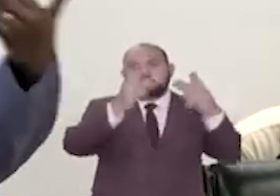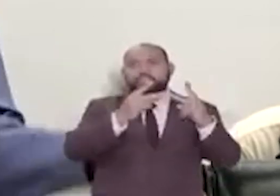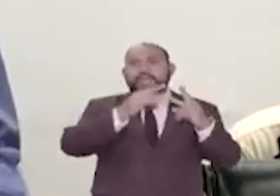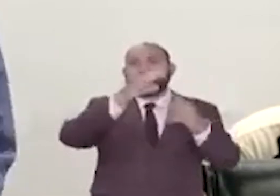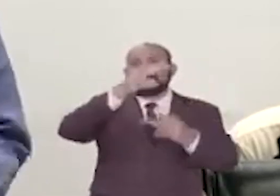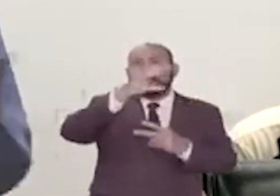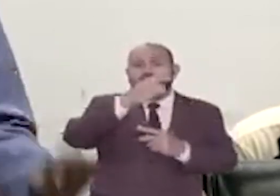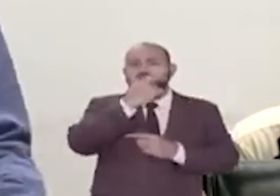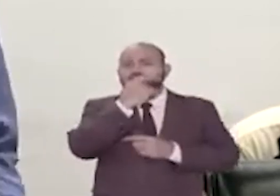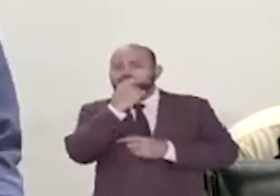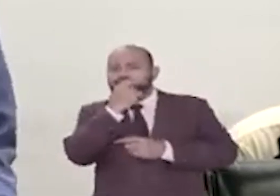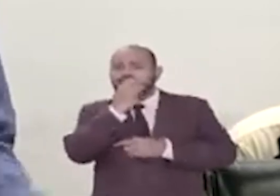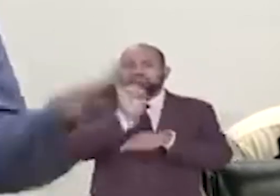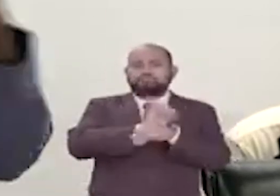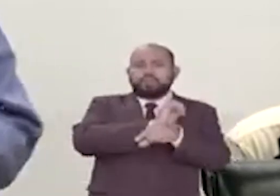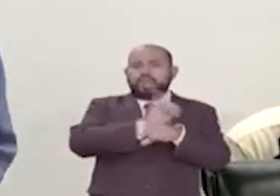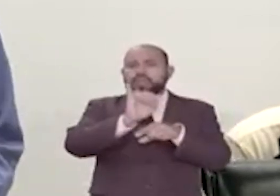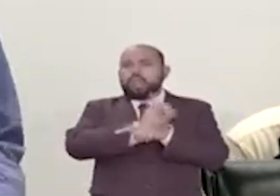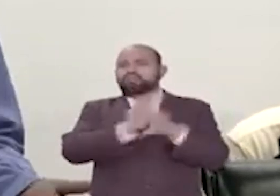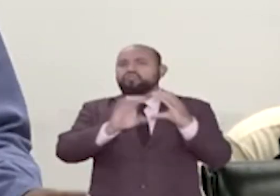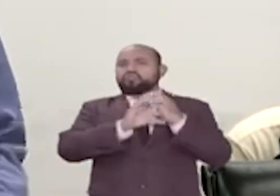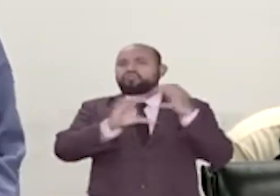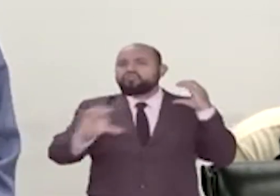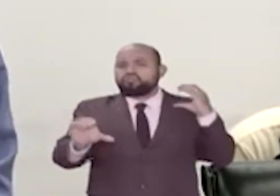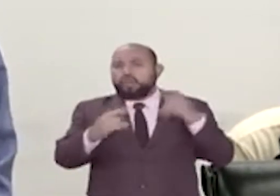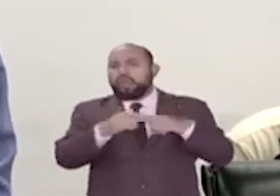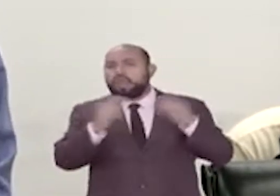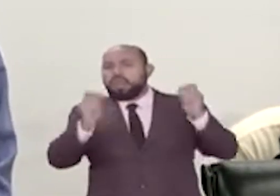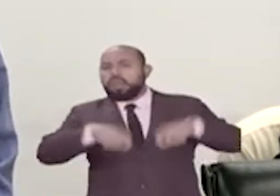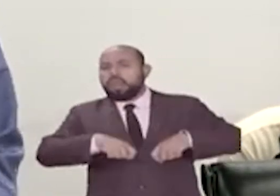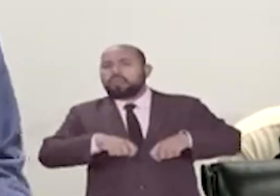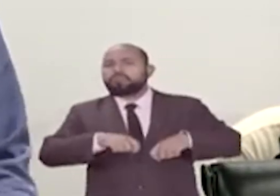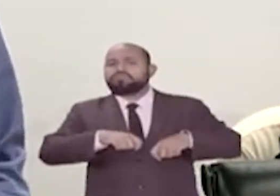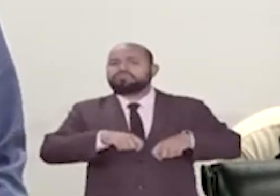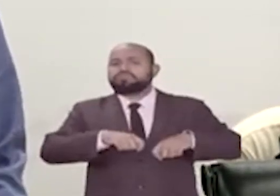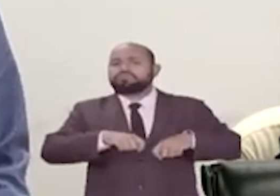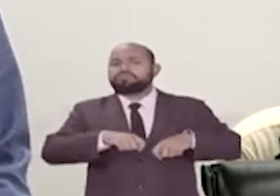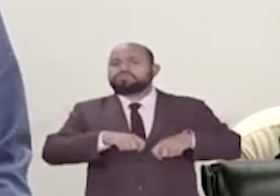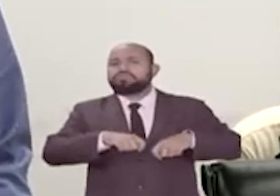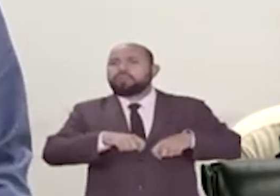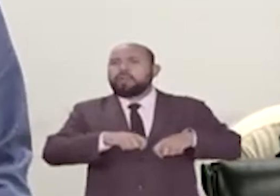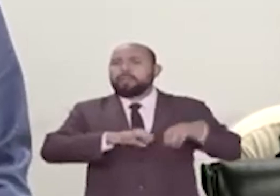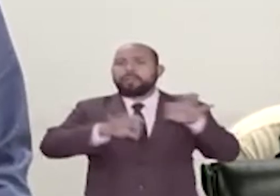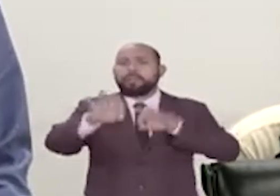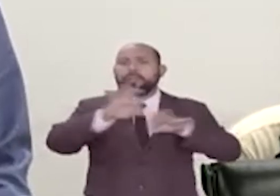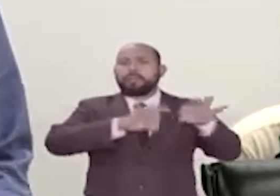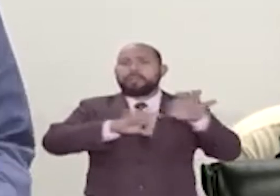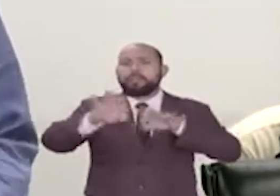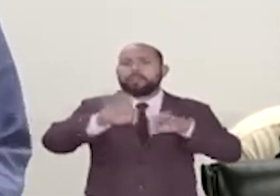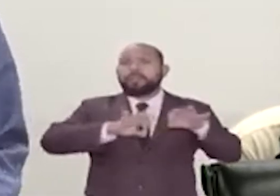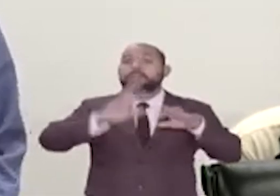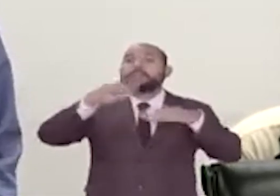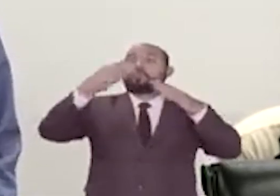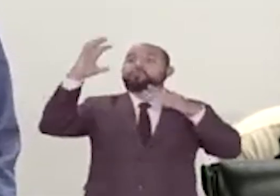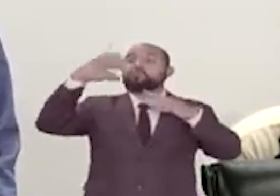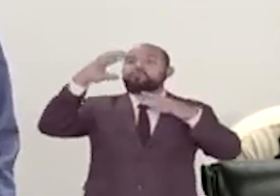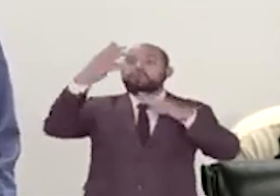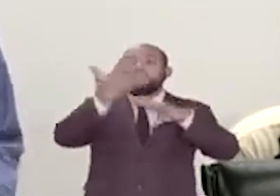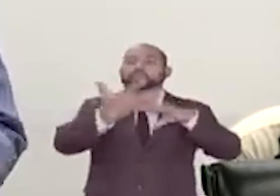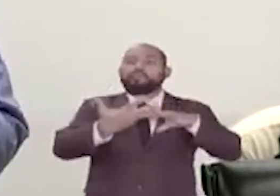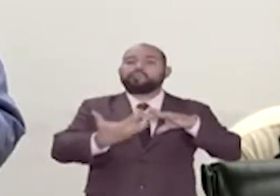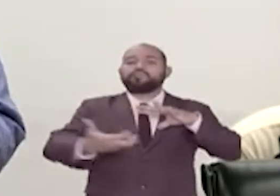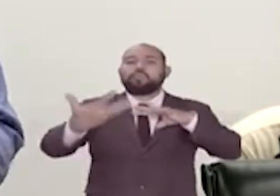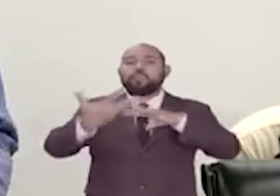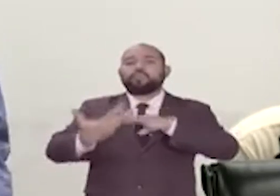com outras formas de engenharia que não são apenas baseadas em cimento, mas e são baseadas também na própria natureza.